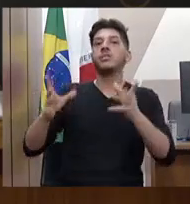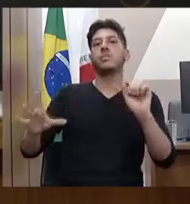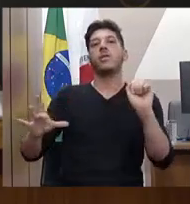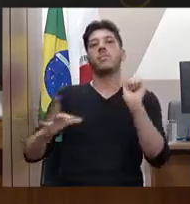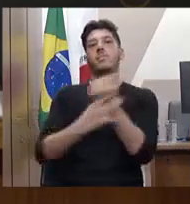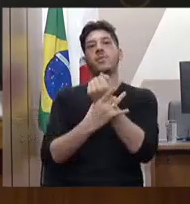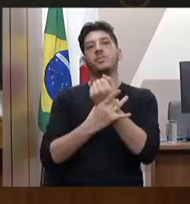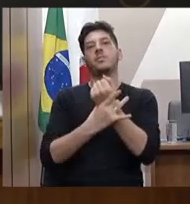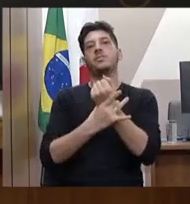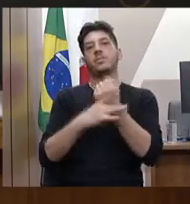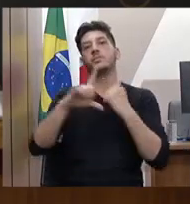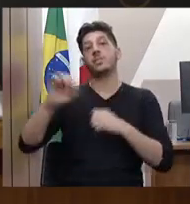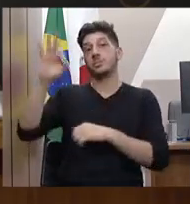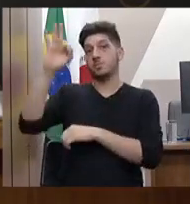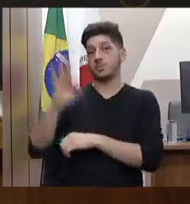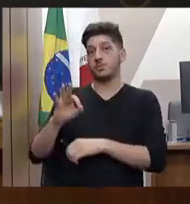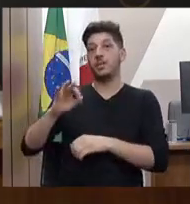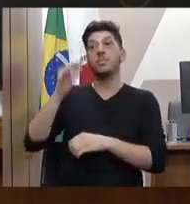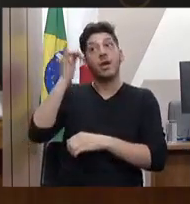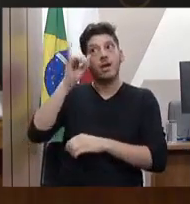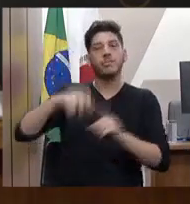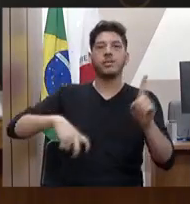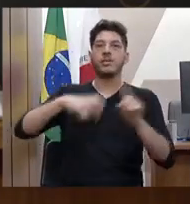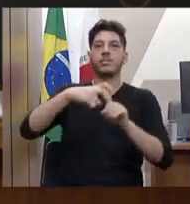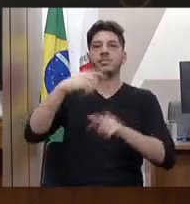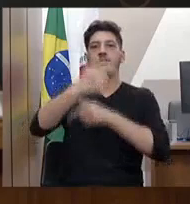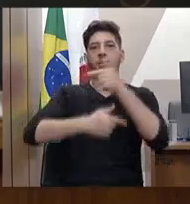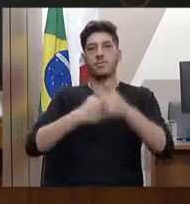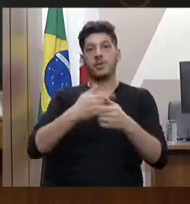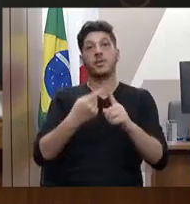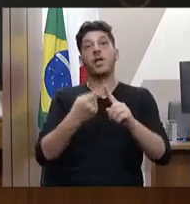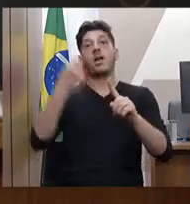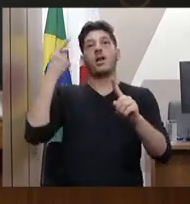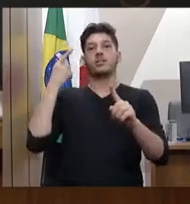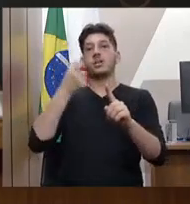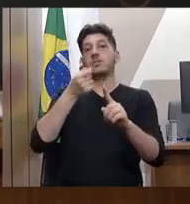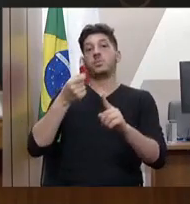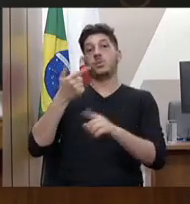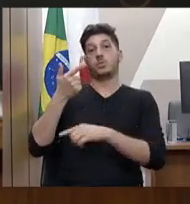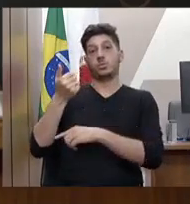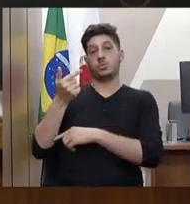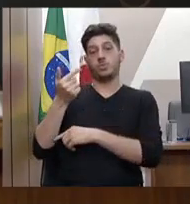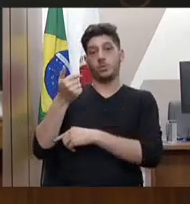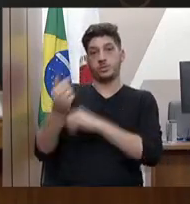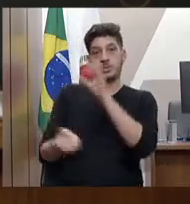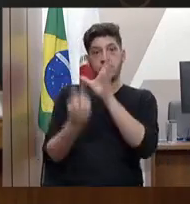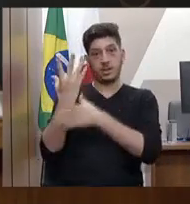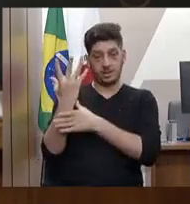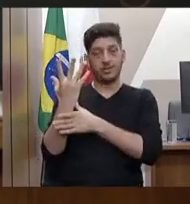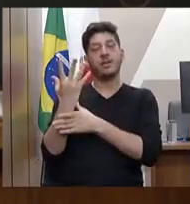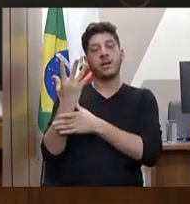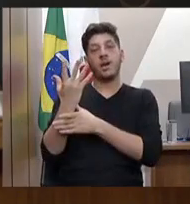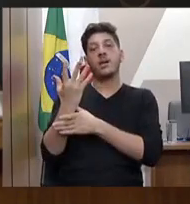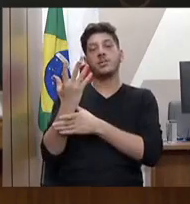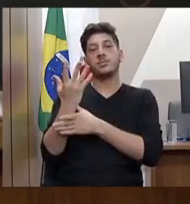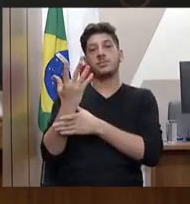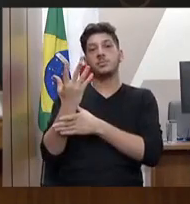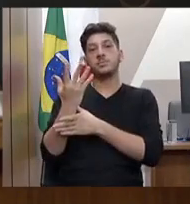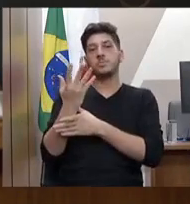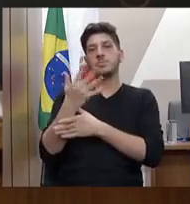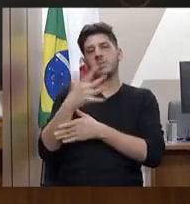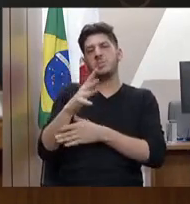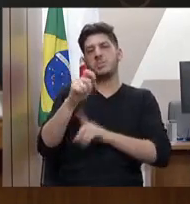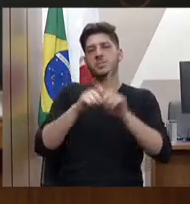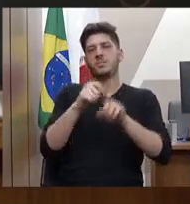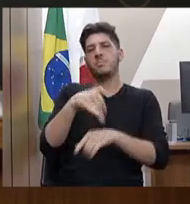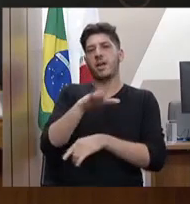ao acidente de trabalho então foi criado em 2012 Originalmente em